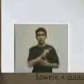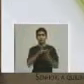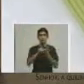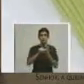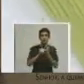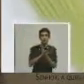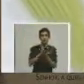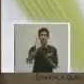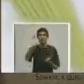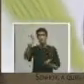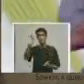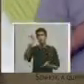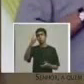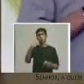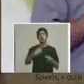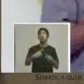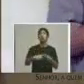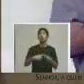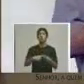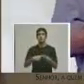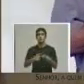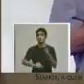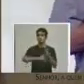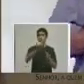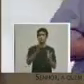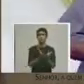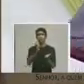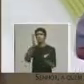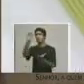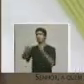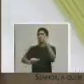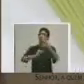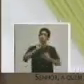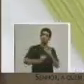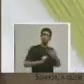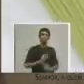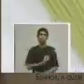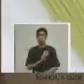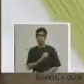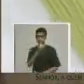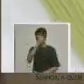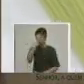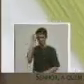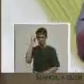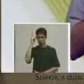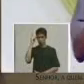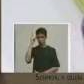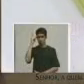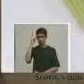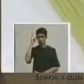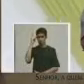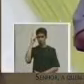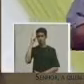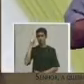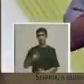Por quê? Porque a palavra, ela revoluciona a vida da pessoa. Ah, padre, mas eu estou numa situação terrível, eu estou